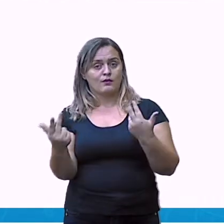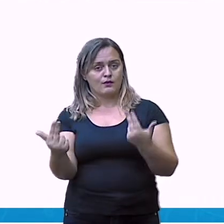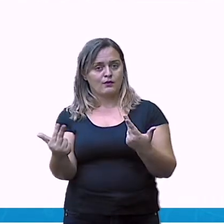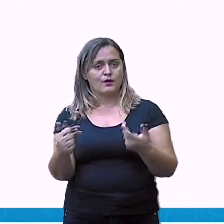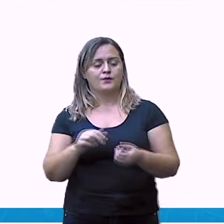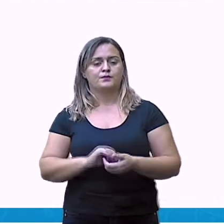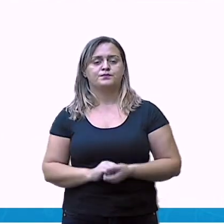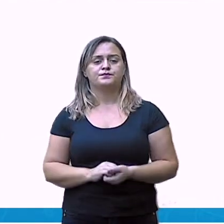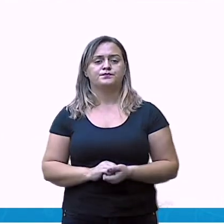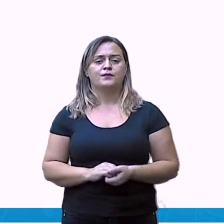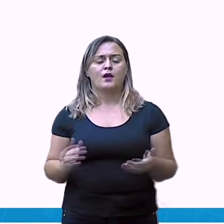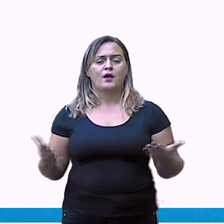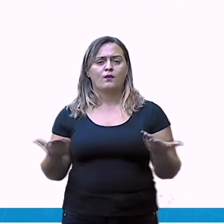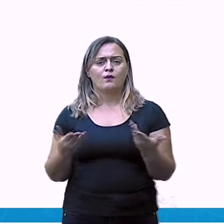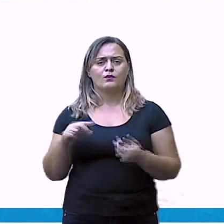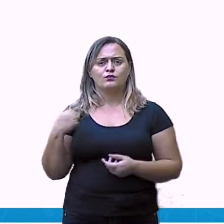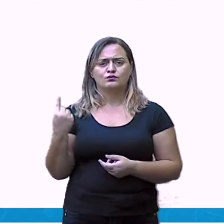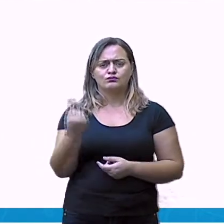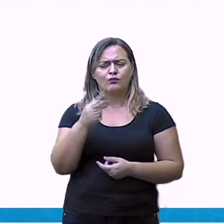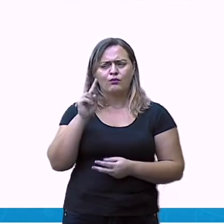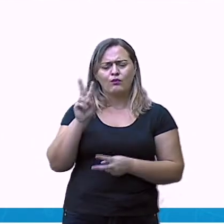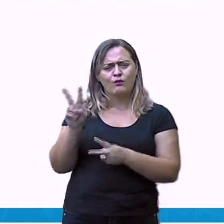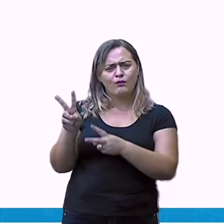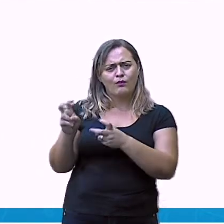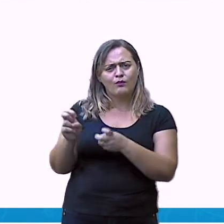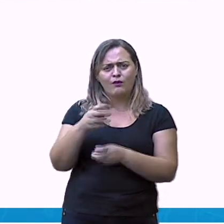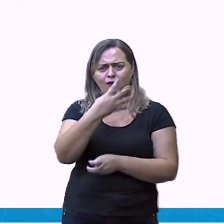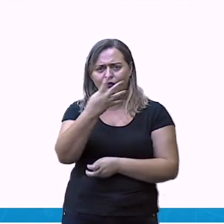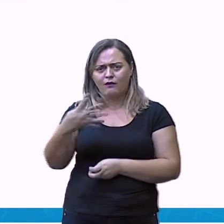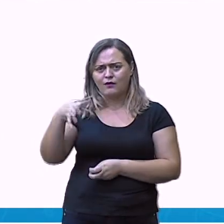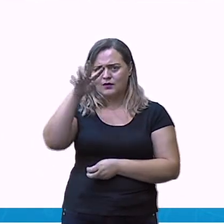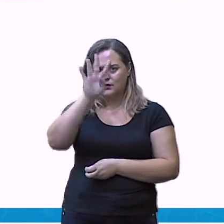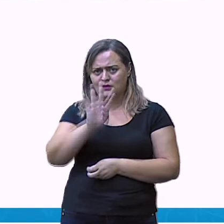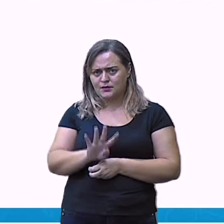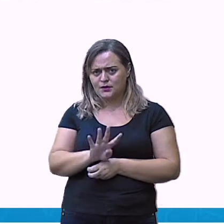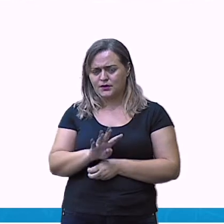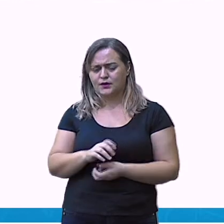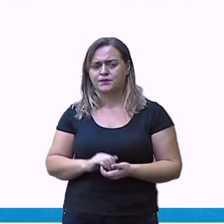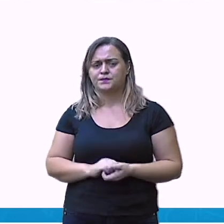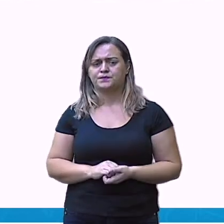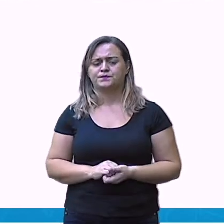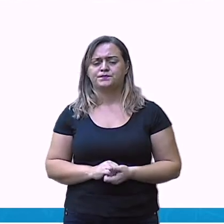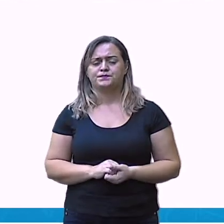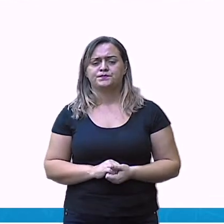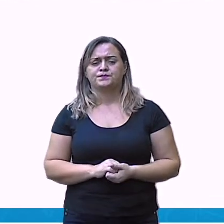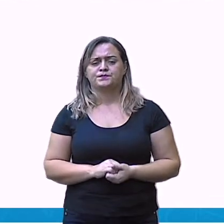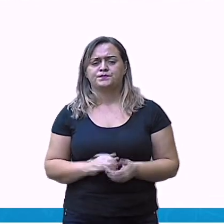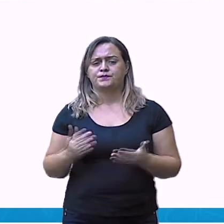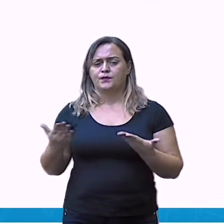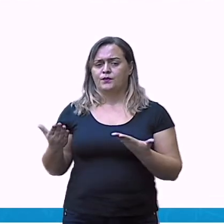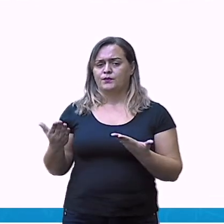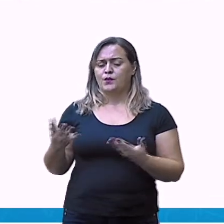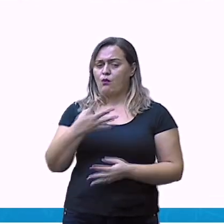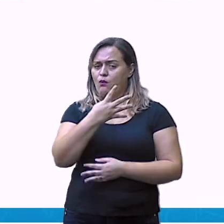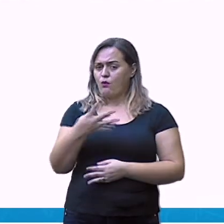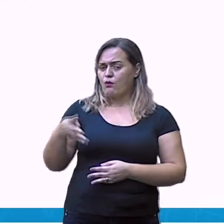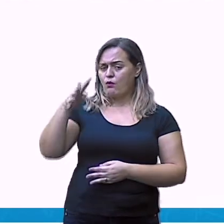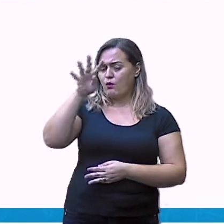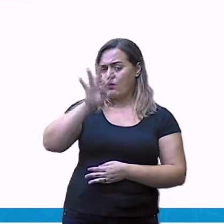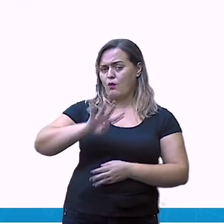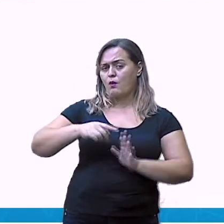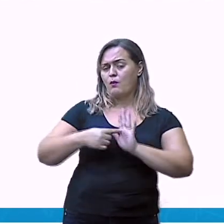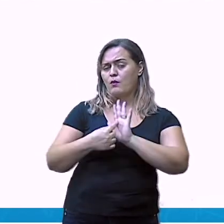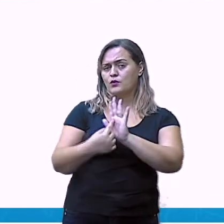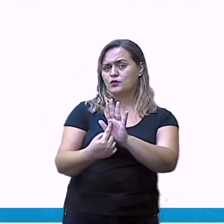Vamos agora observar uma tabela. Número 1. O quadro a seguir mostra o faturamento